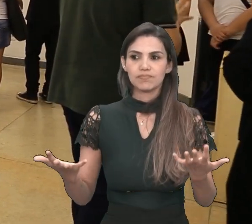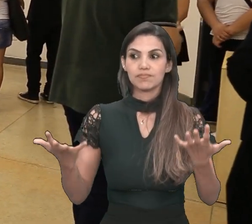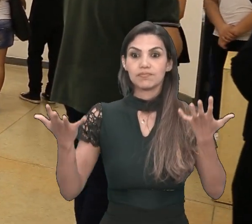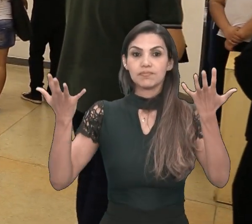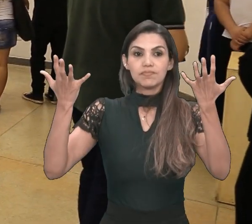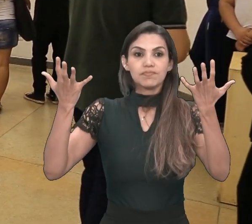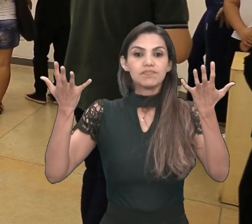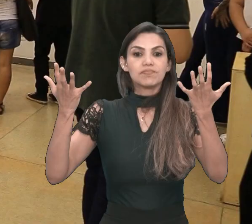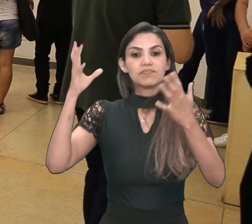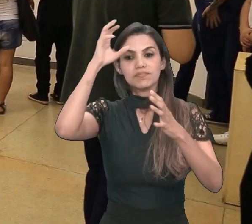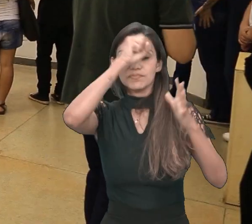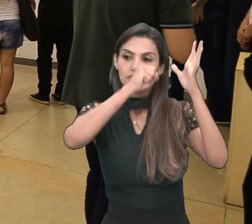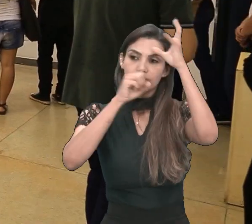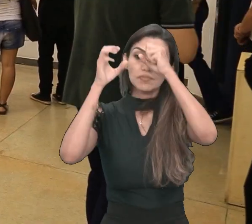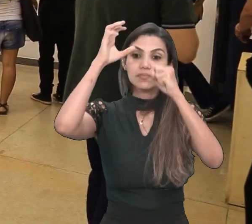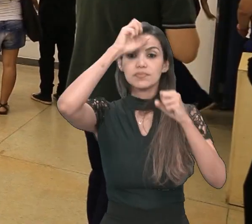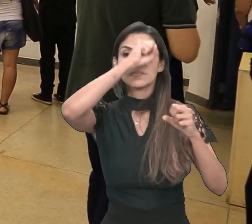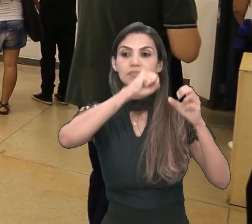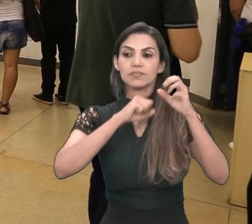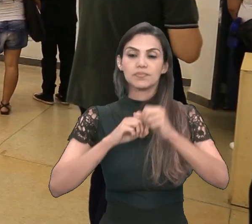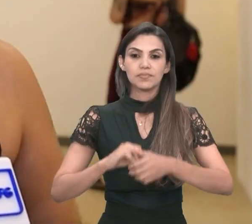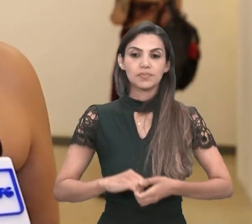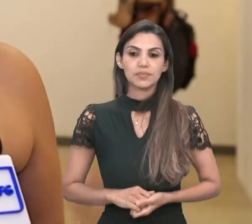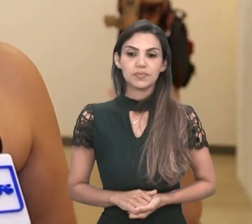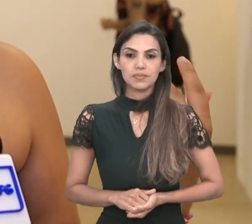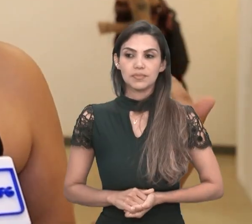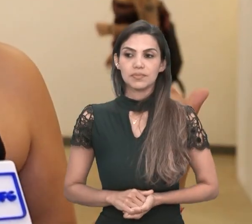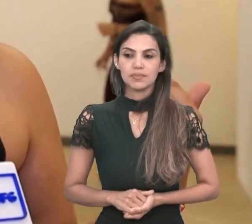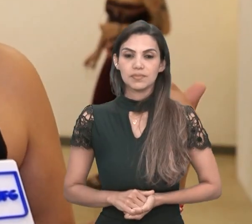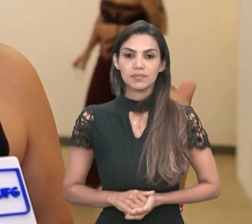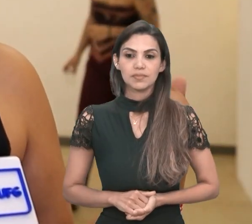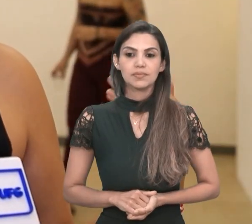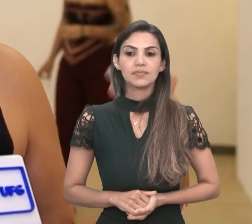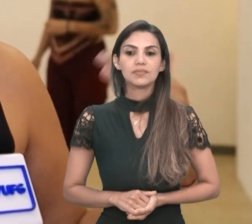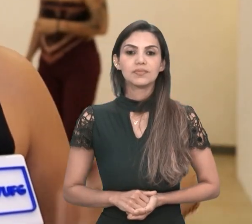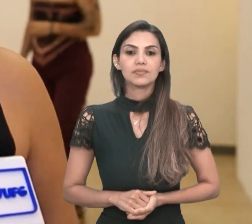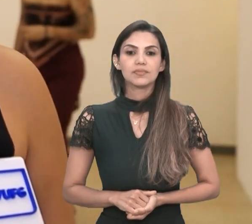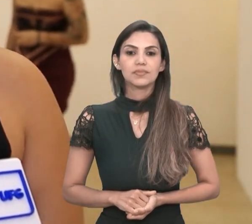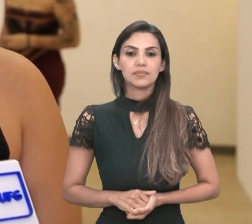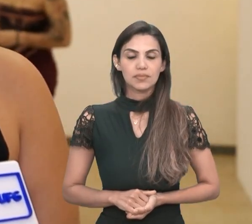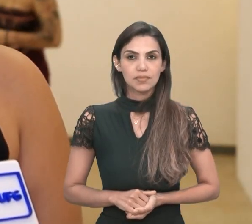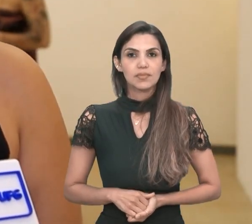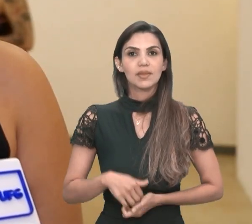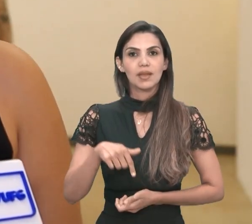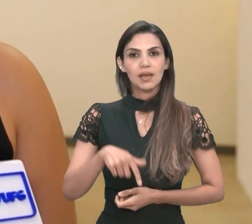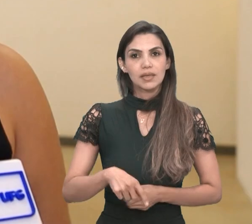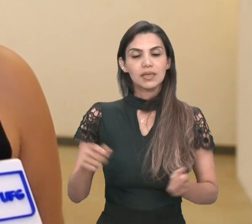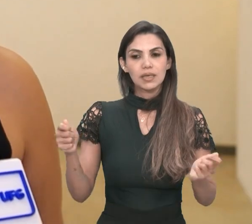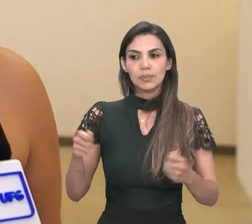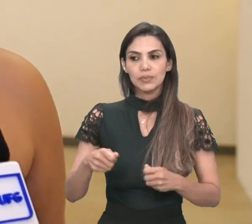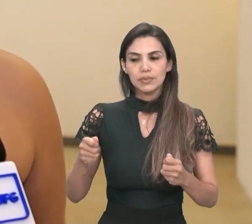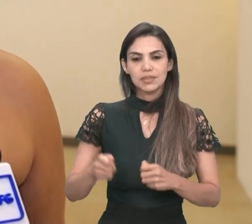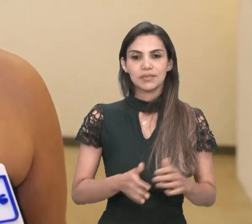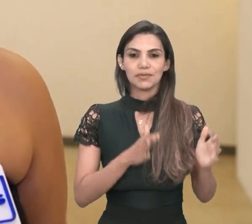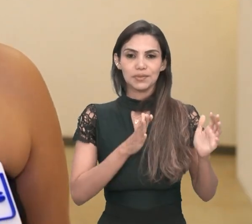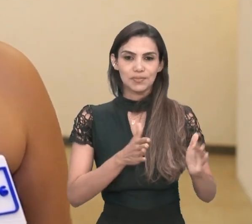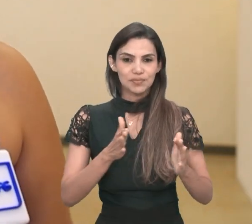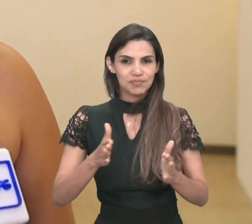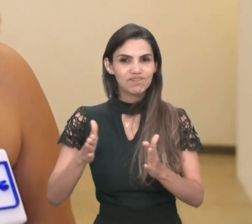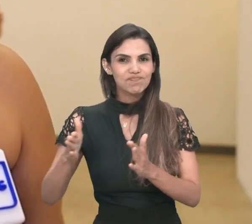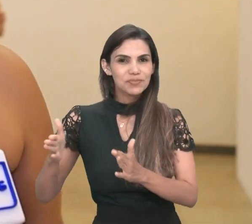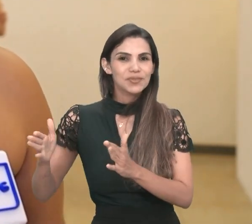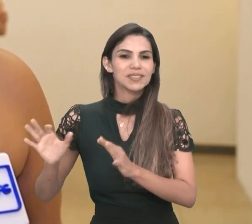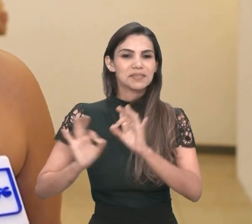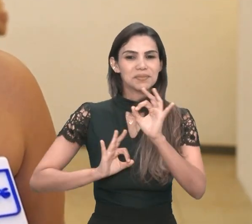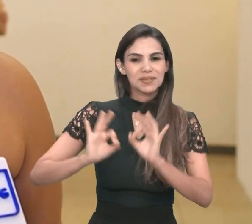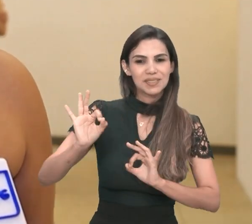no entendimento prático da disciplina. E aqui a gente pôde fazer cada etapa do que seria um projeto de curadoria. Então,